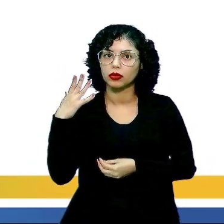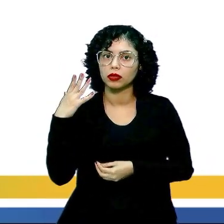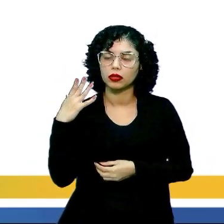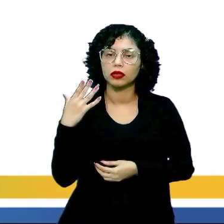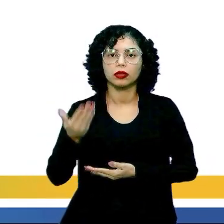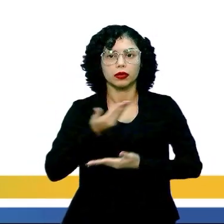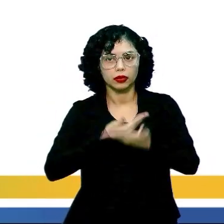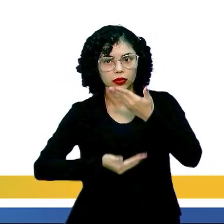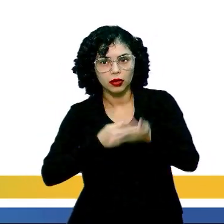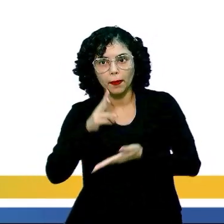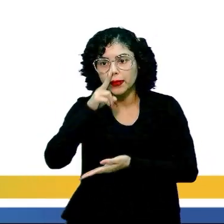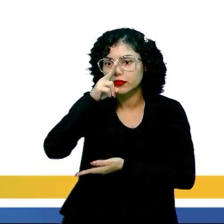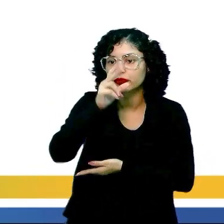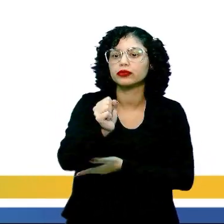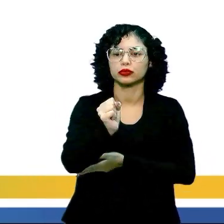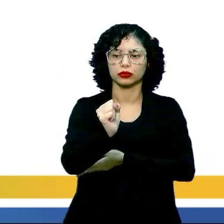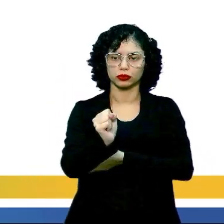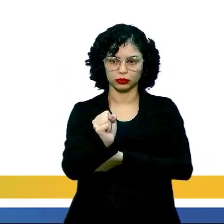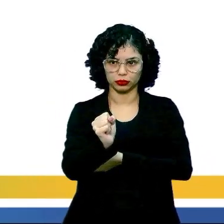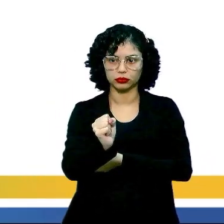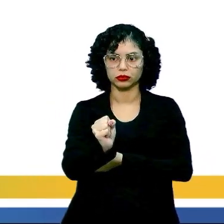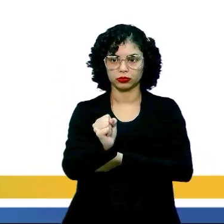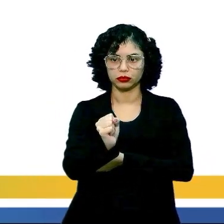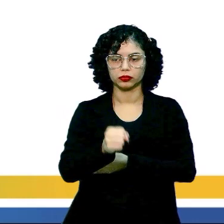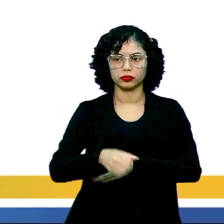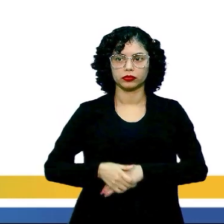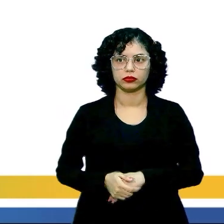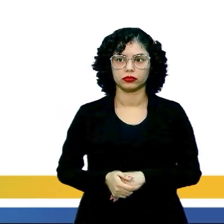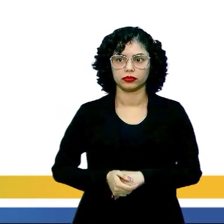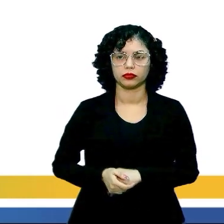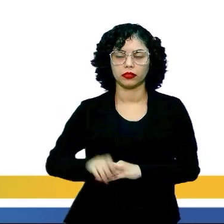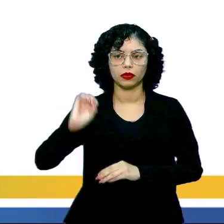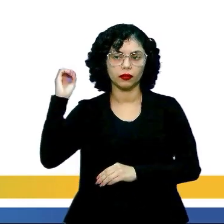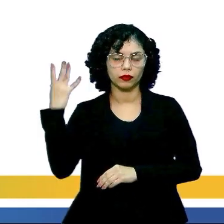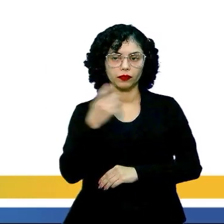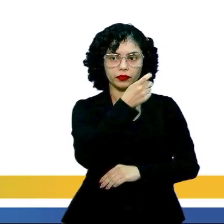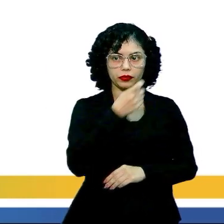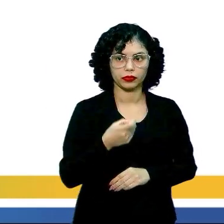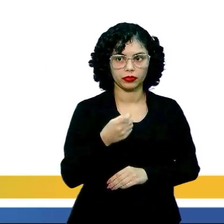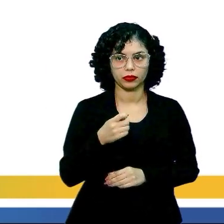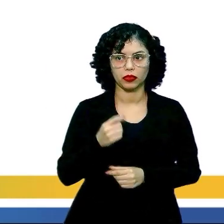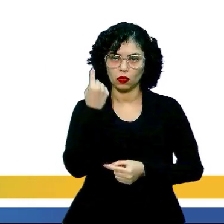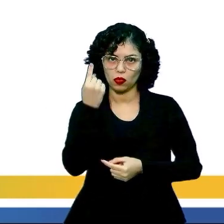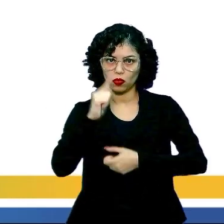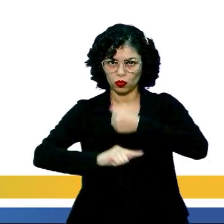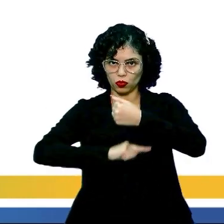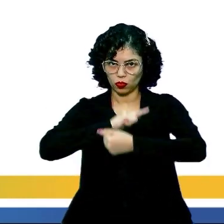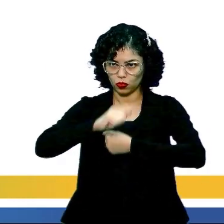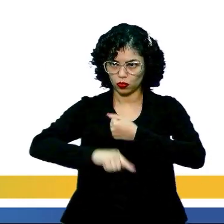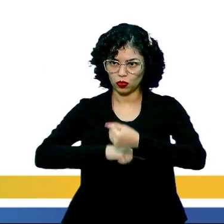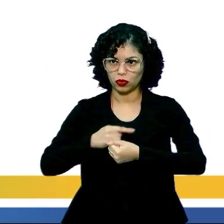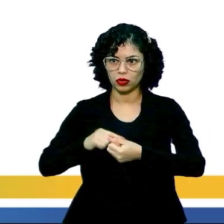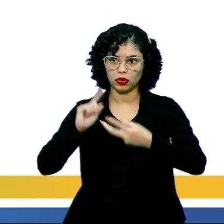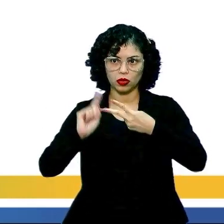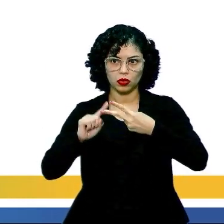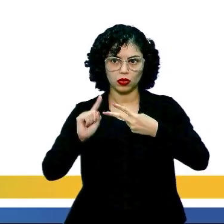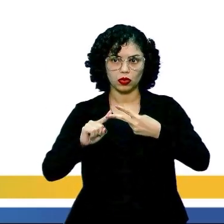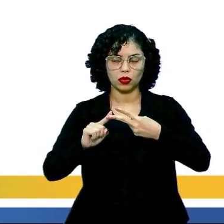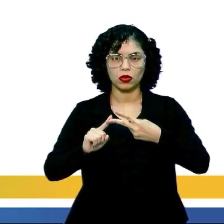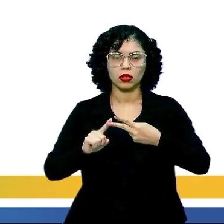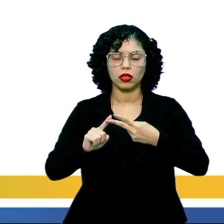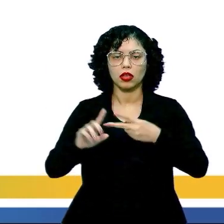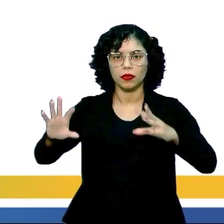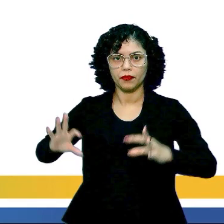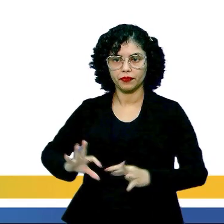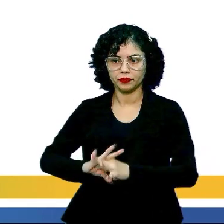é uma interação mais forte de todas e vai acontecer entre um átomo de hidrogênio, que ele vai poder